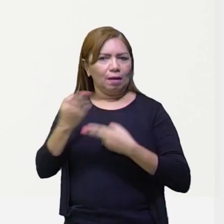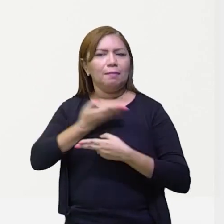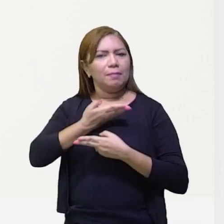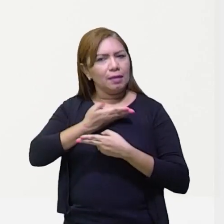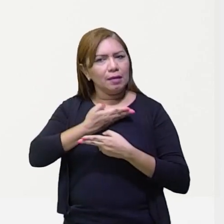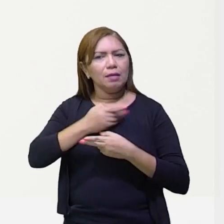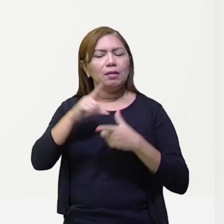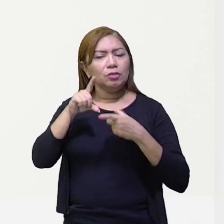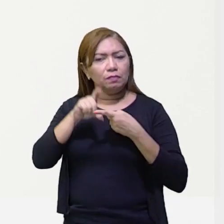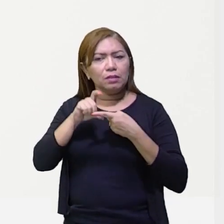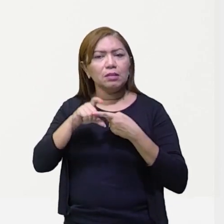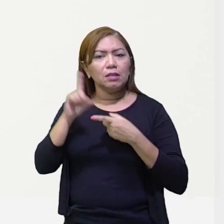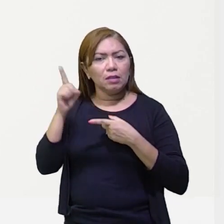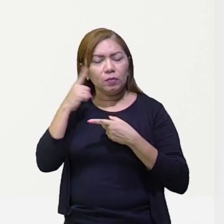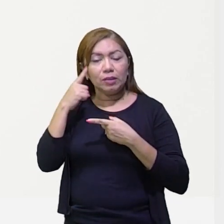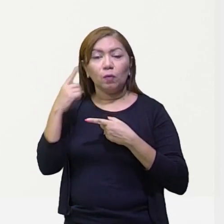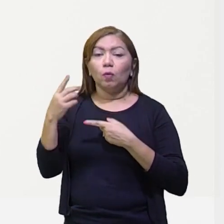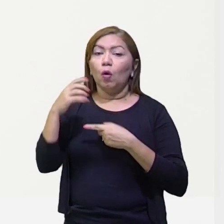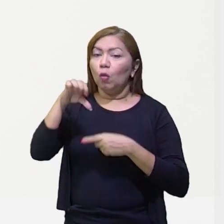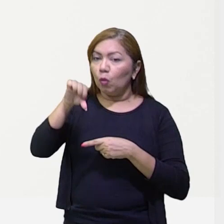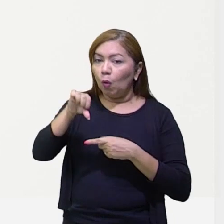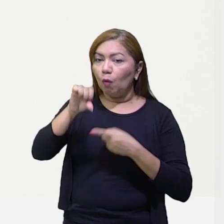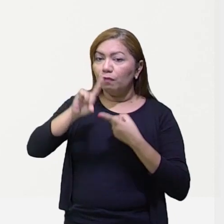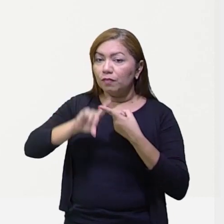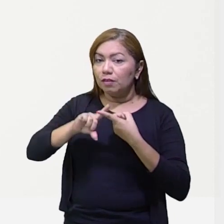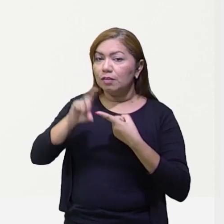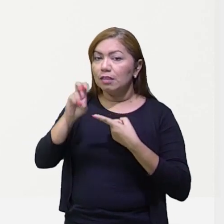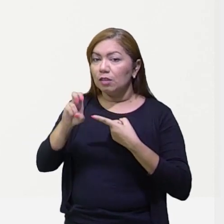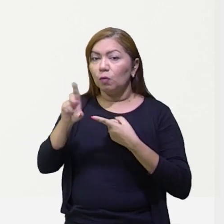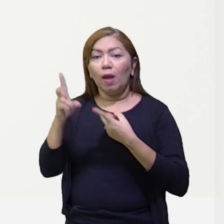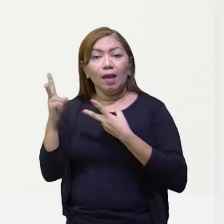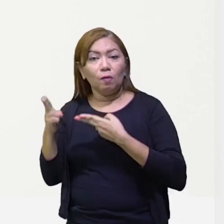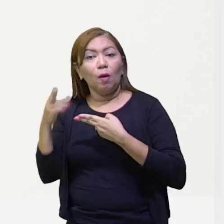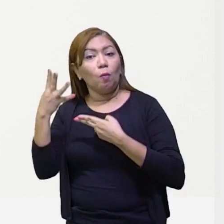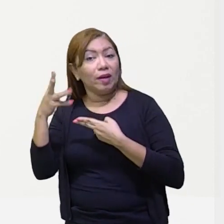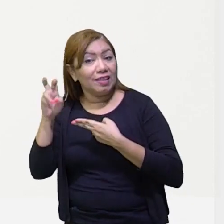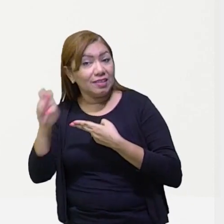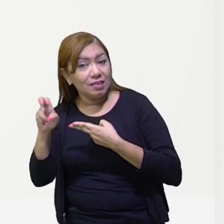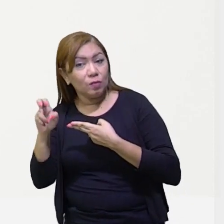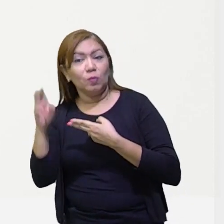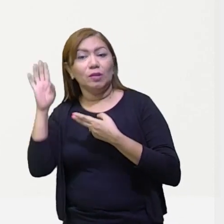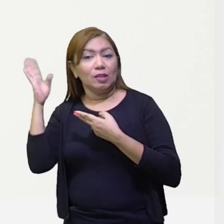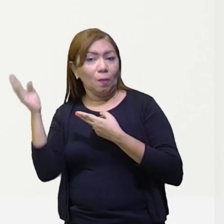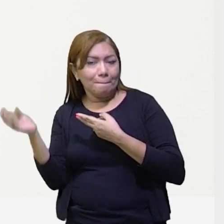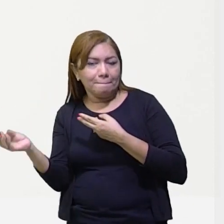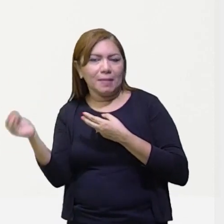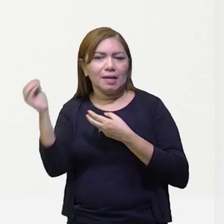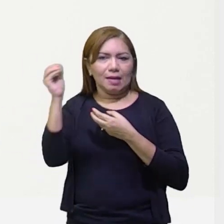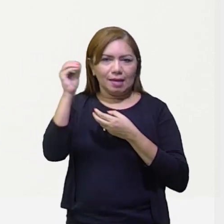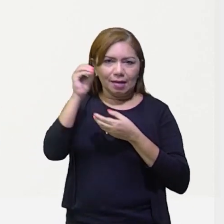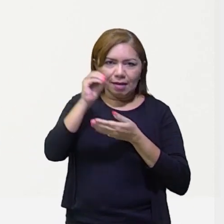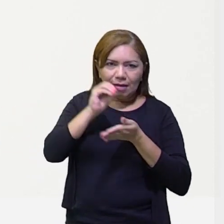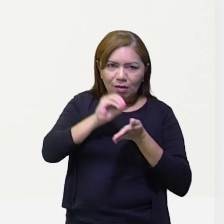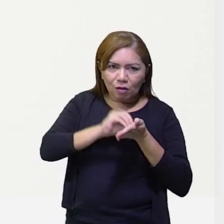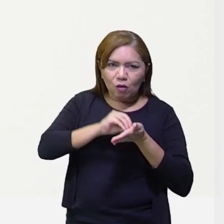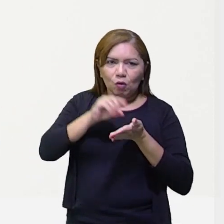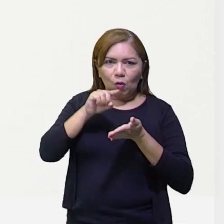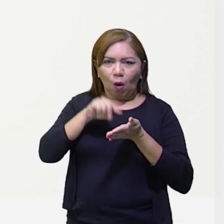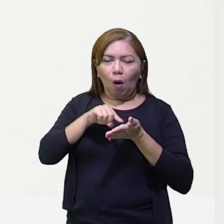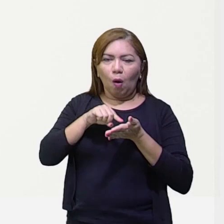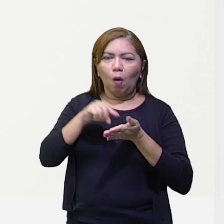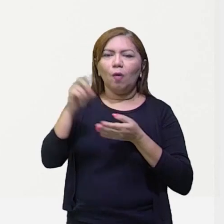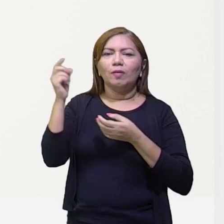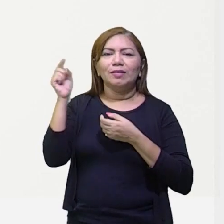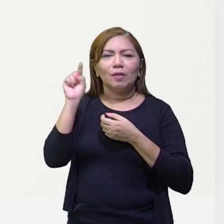lá. Se 9 vezes 5 é 45, então 45 dividido por 9 é